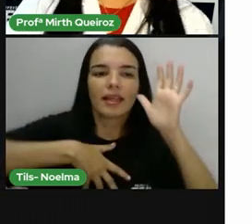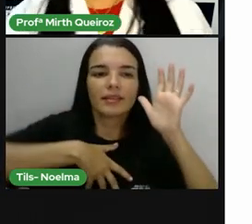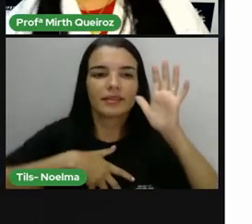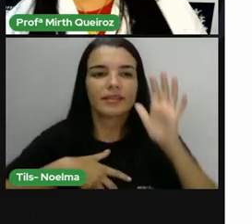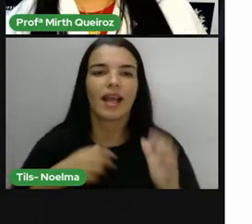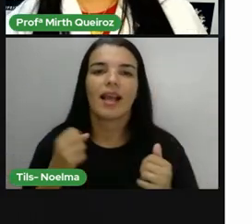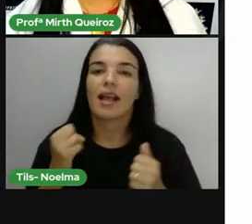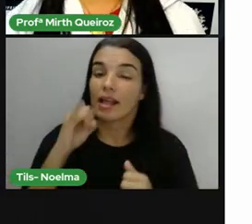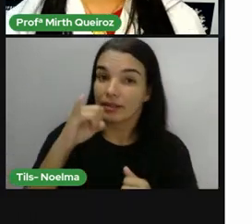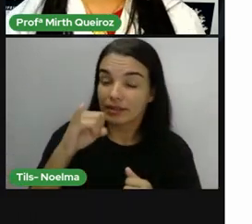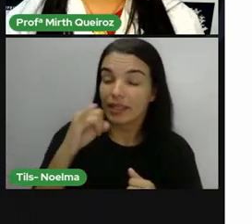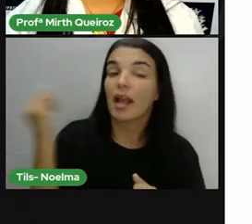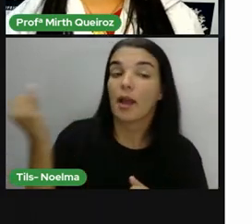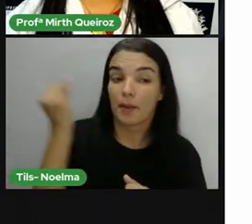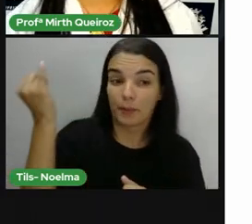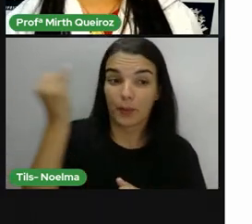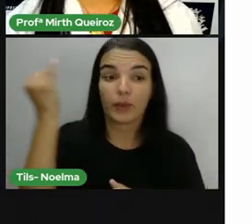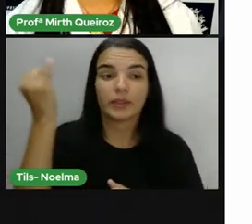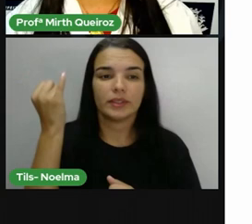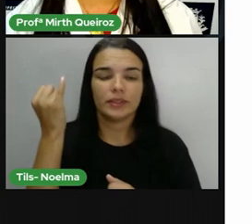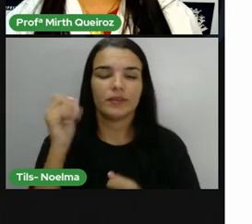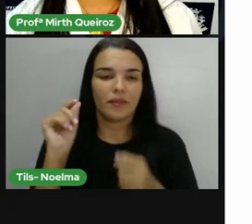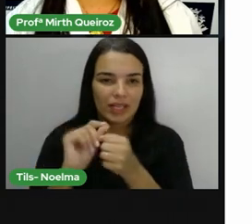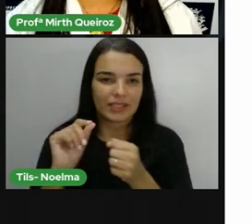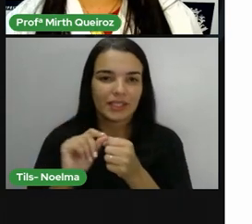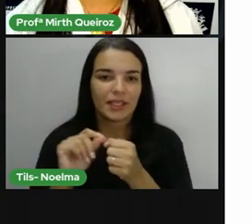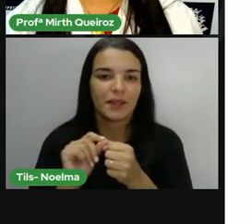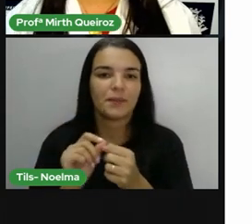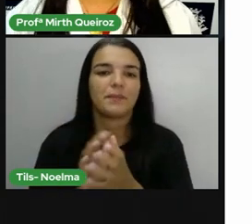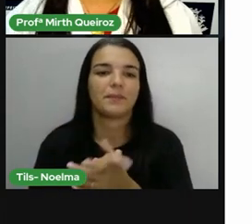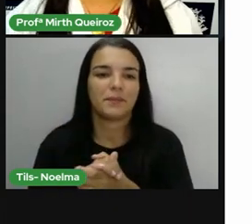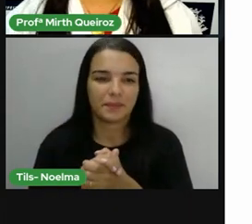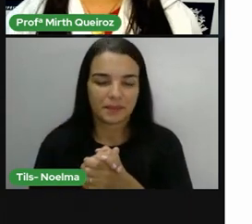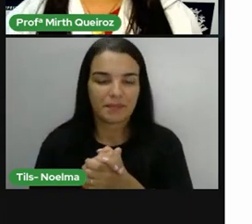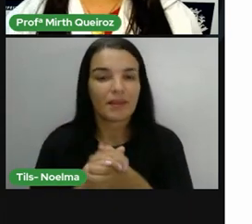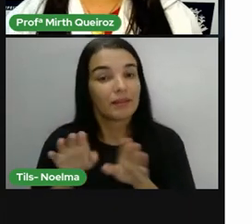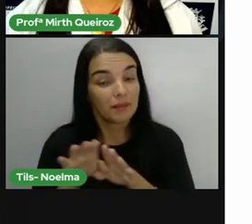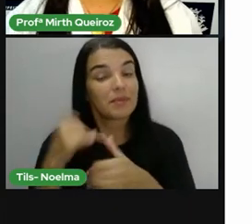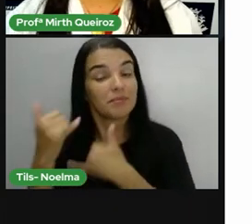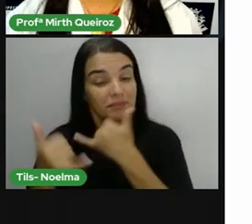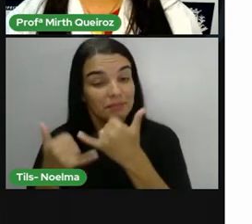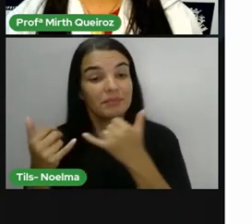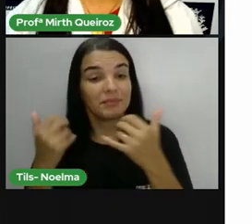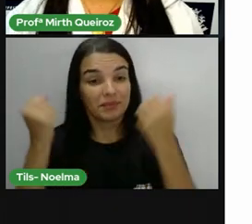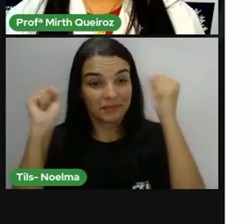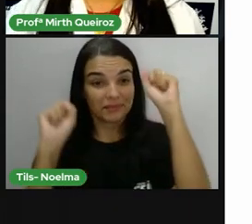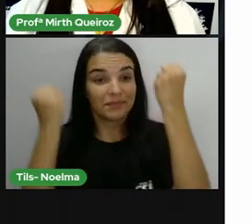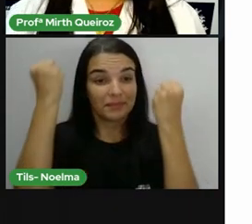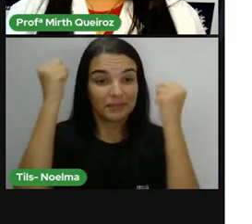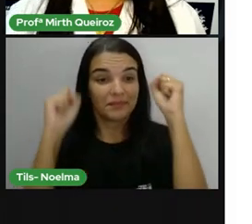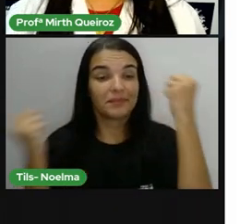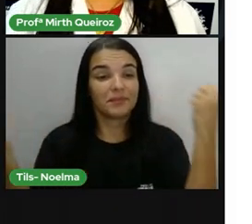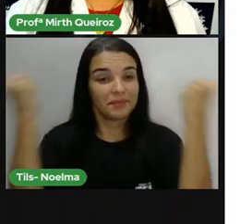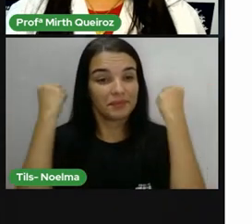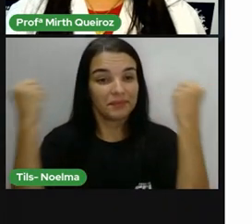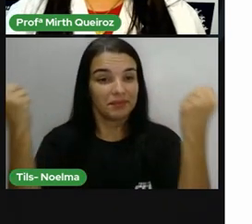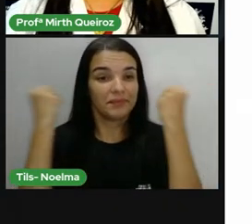né, para poder realizá-lo, né? Isso também é um tipo de atividade física.